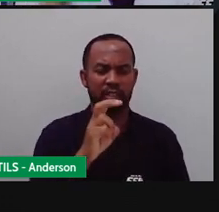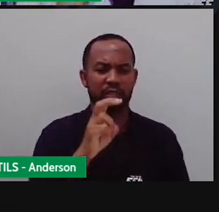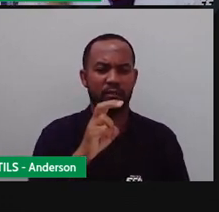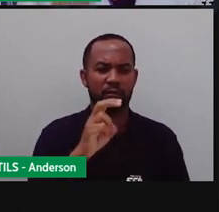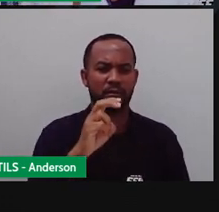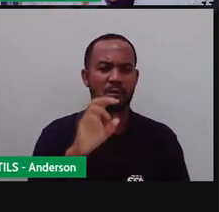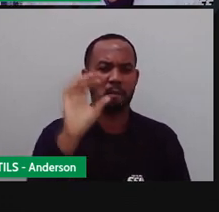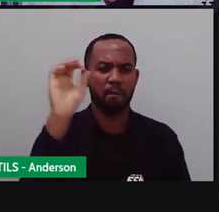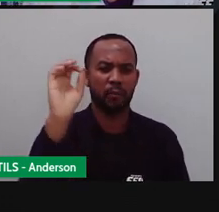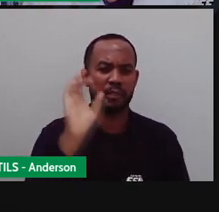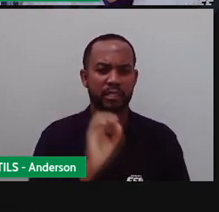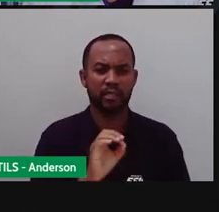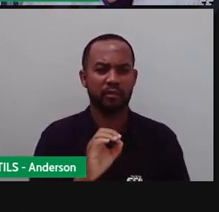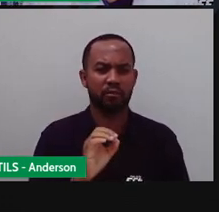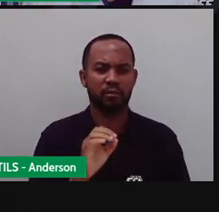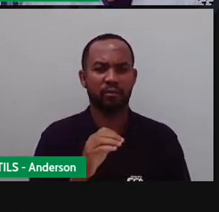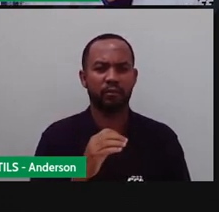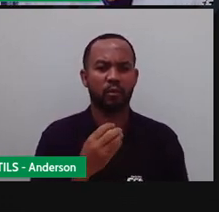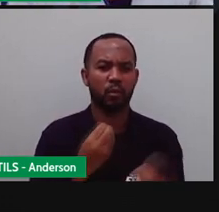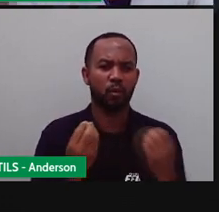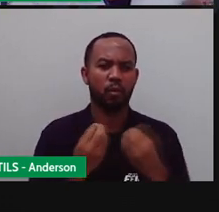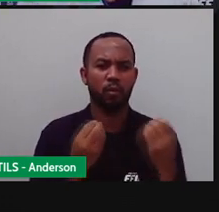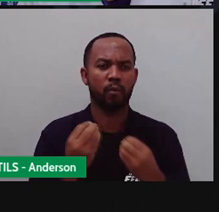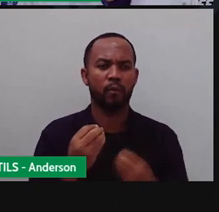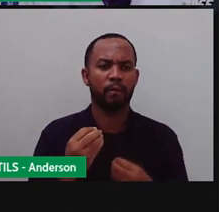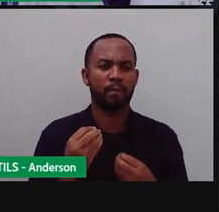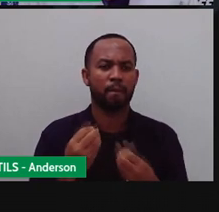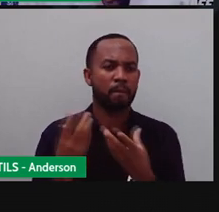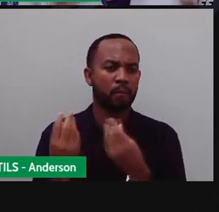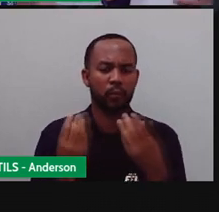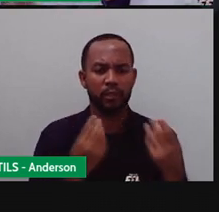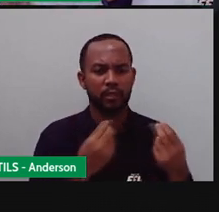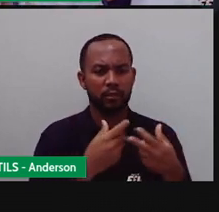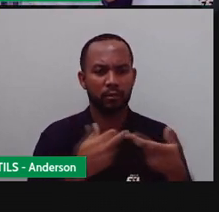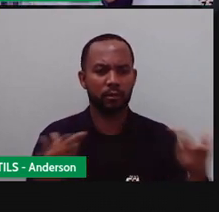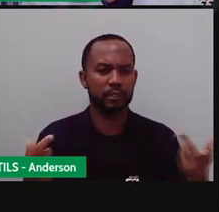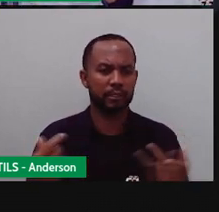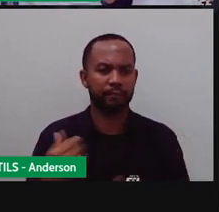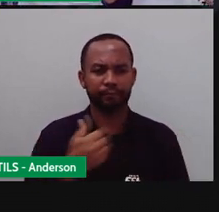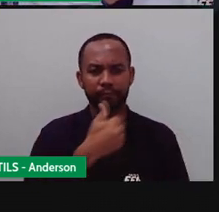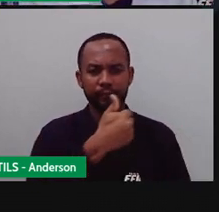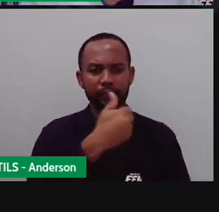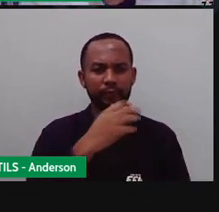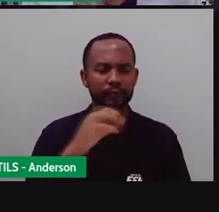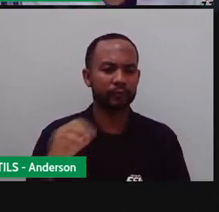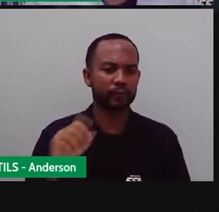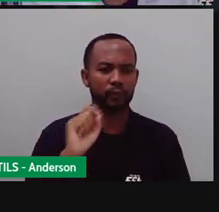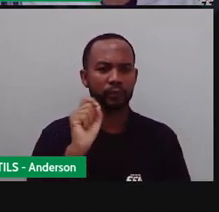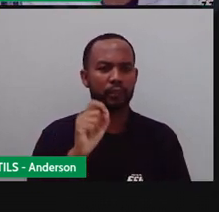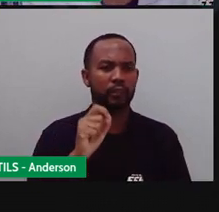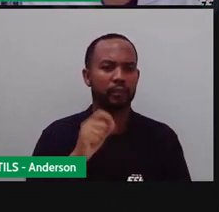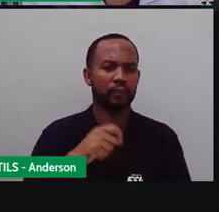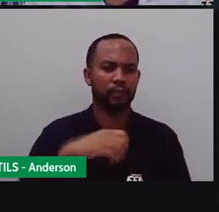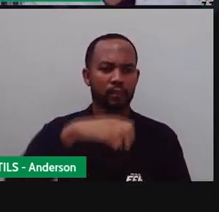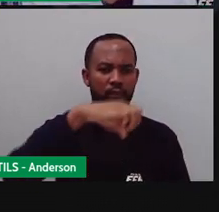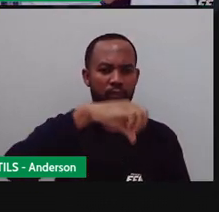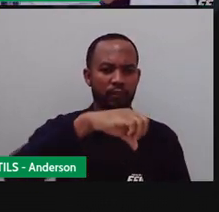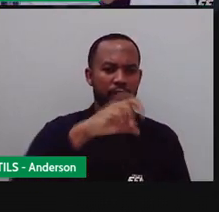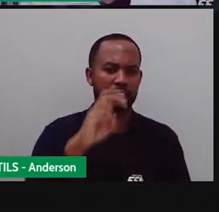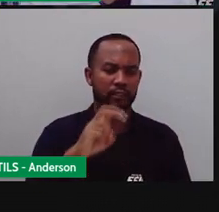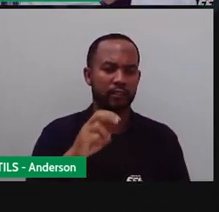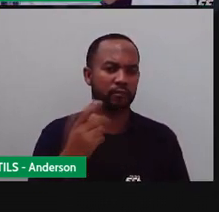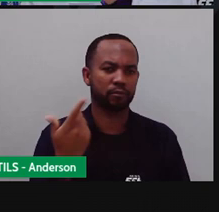Né? 95%. Você vai pegar 100 coisas. Dessas 100 coisas, 95 delas